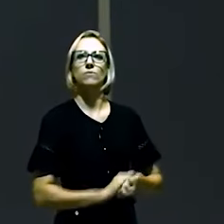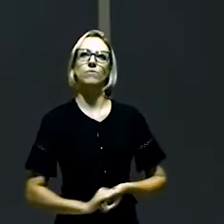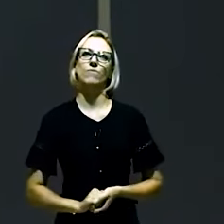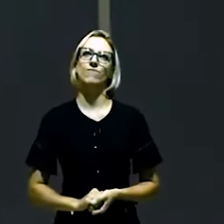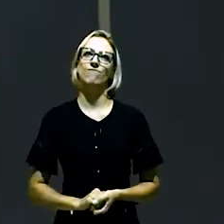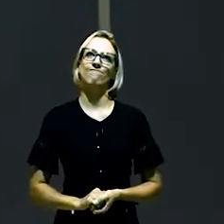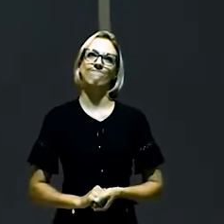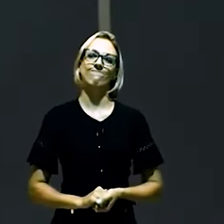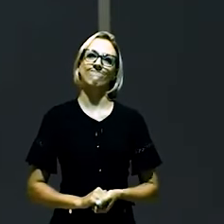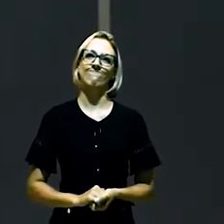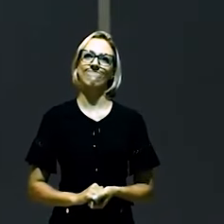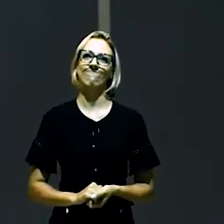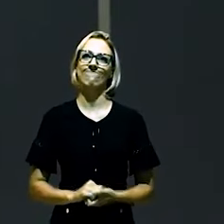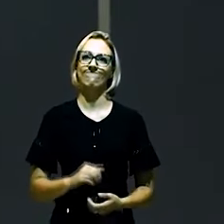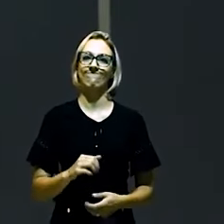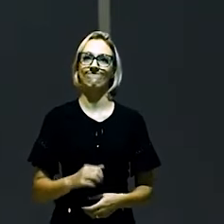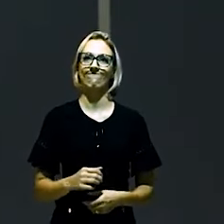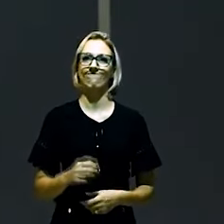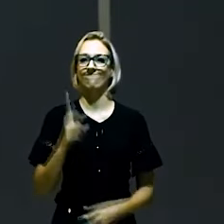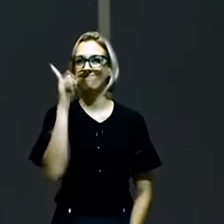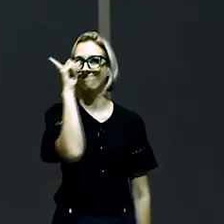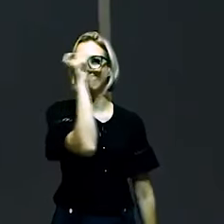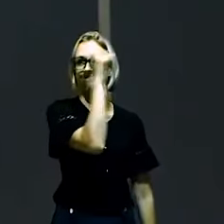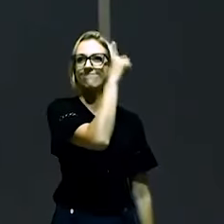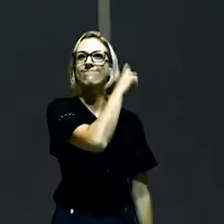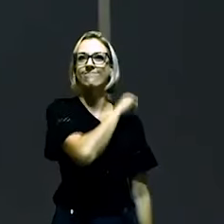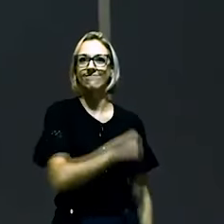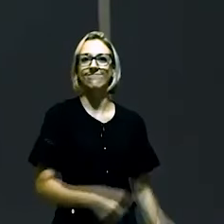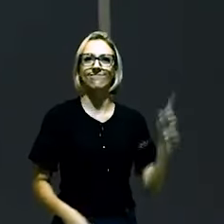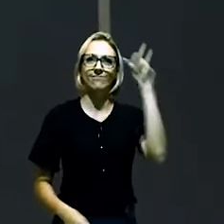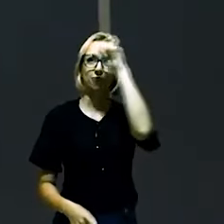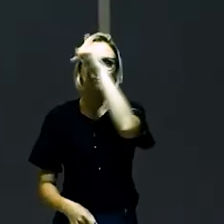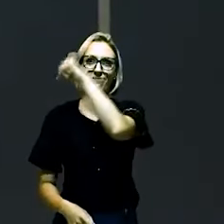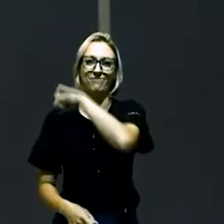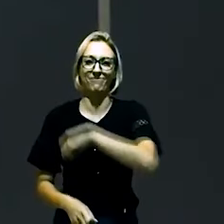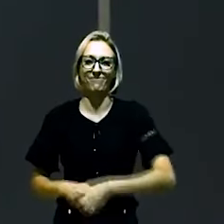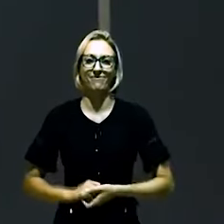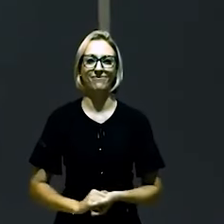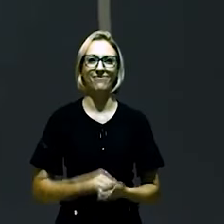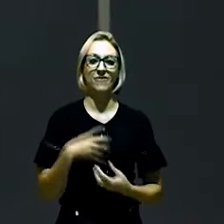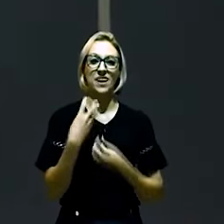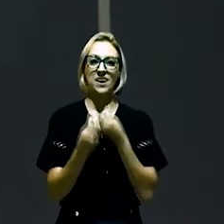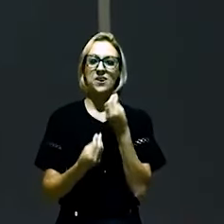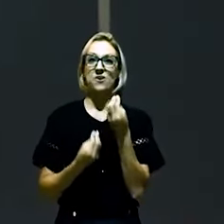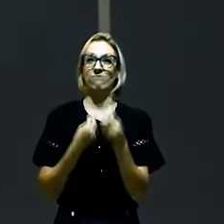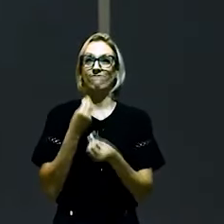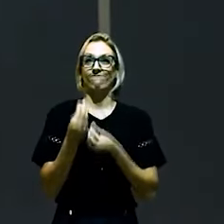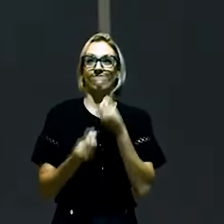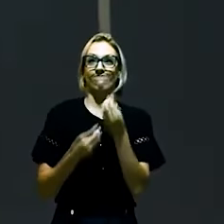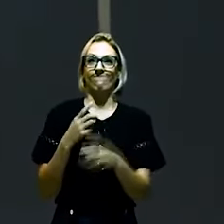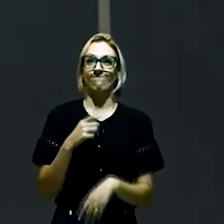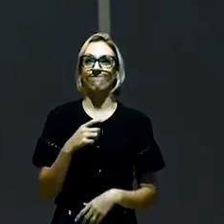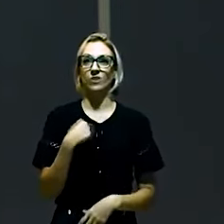A gente tem uma dificuldade de equilíbrio, irmãos, extrema. Como a gente é desordenado nisso.